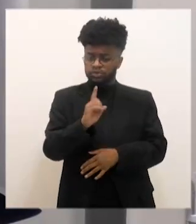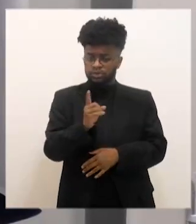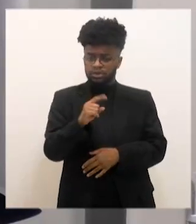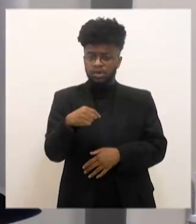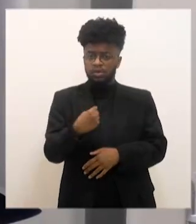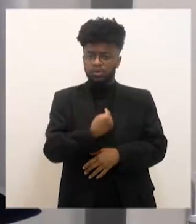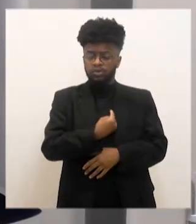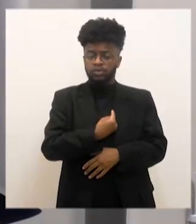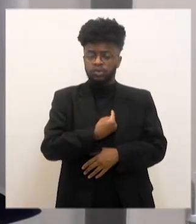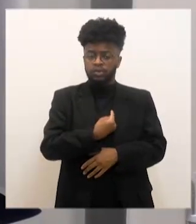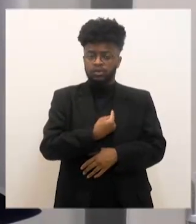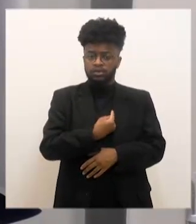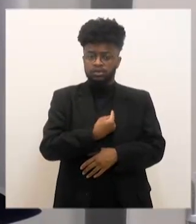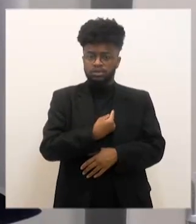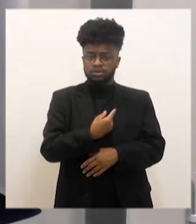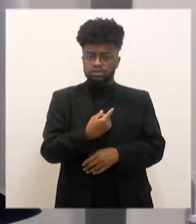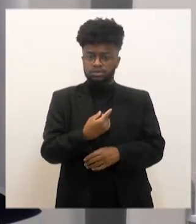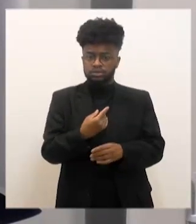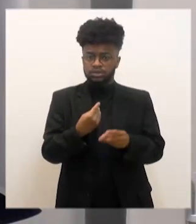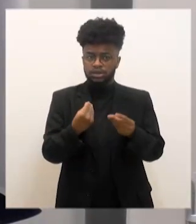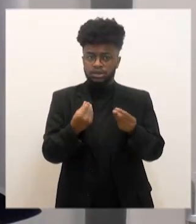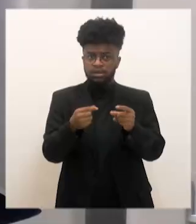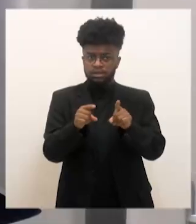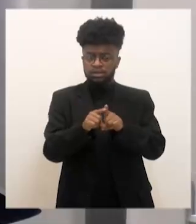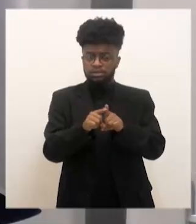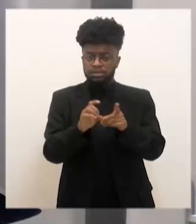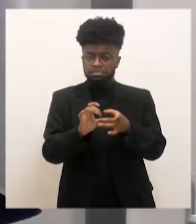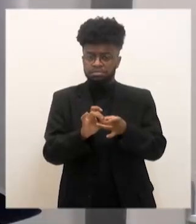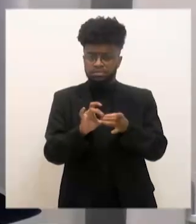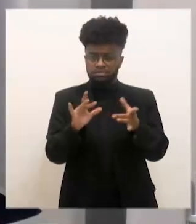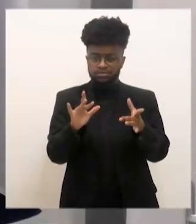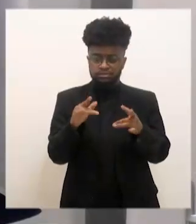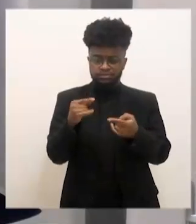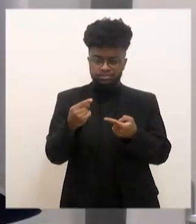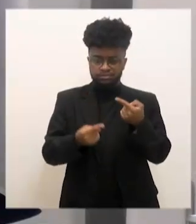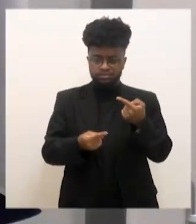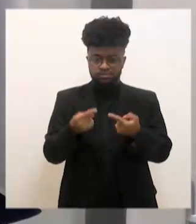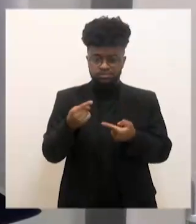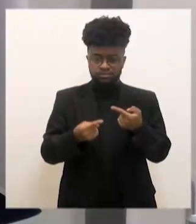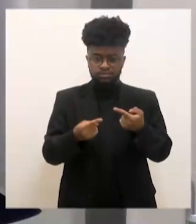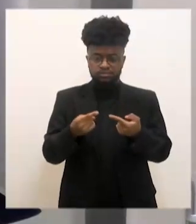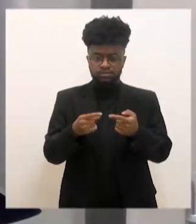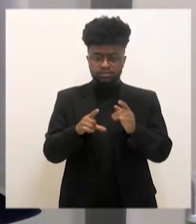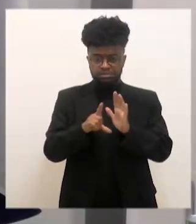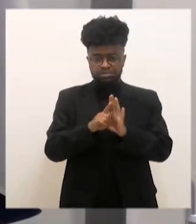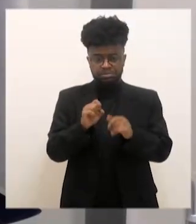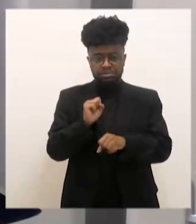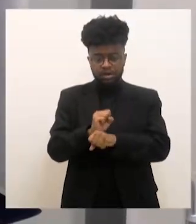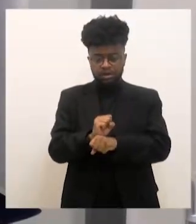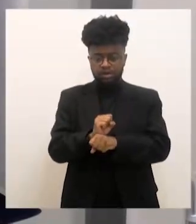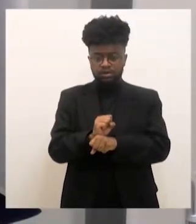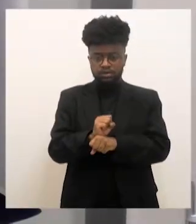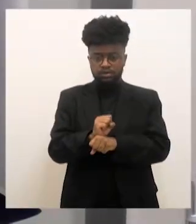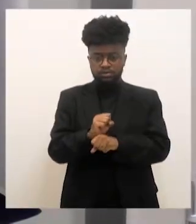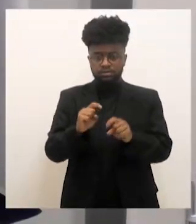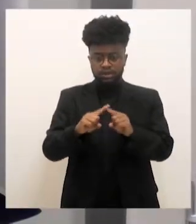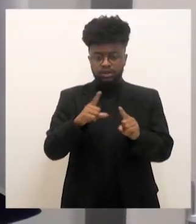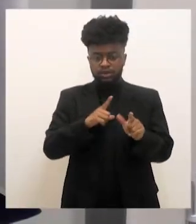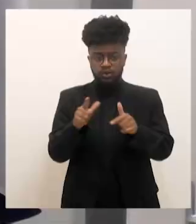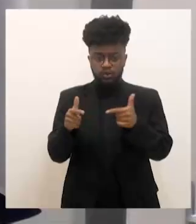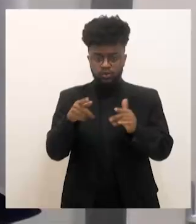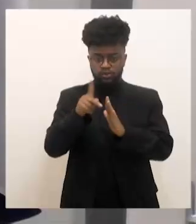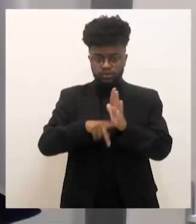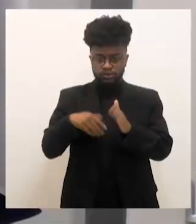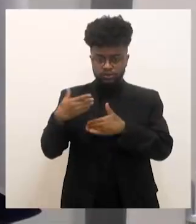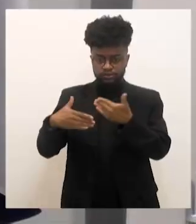inclusive, deixado a tramitação parada, enquanto o outro projeto mais amplo